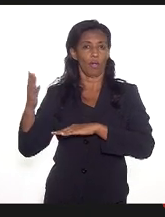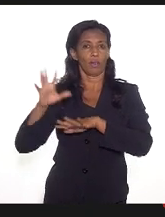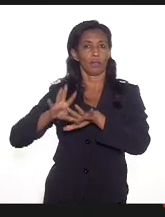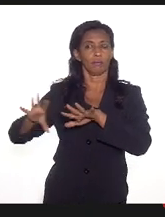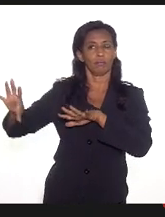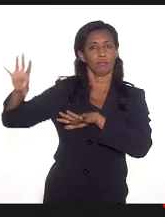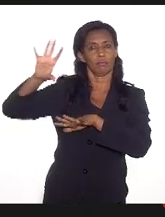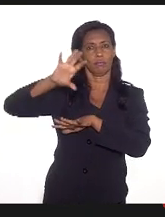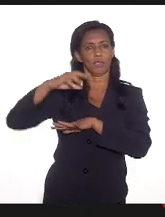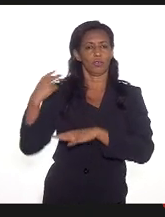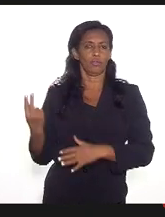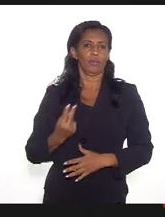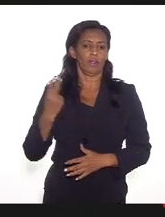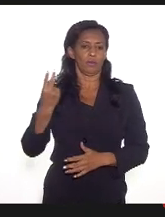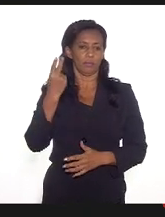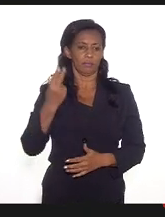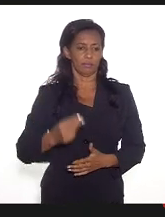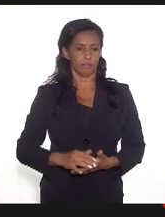cadeias de valor.